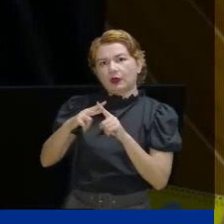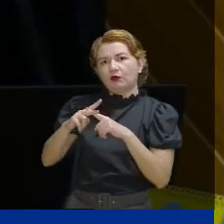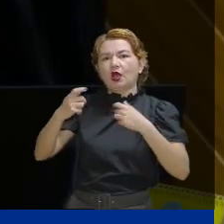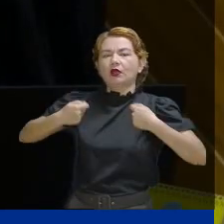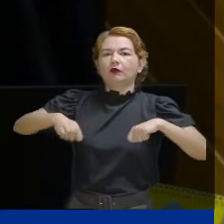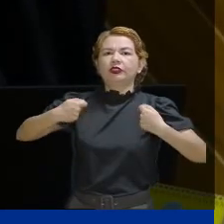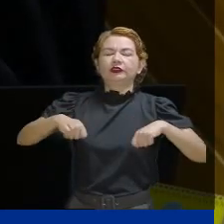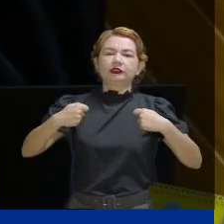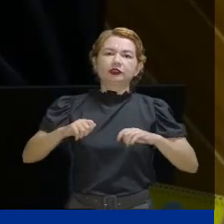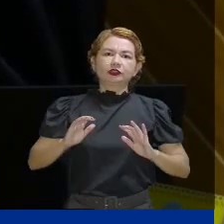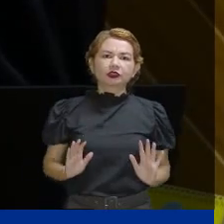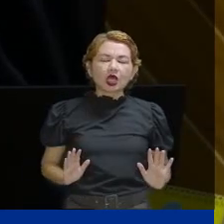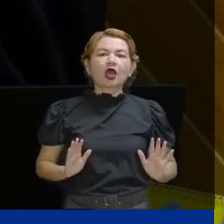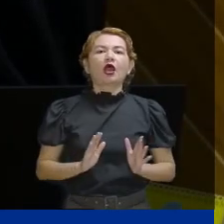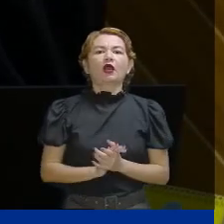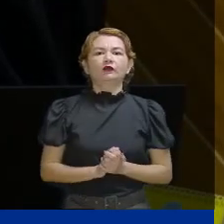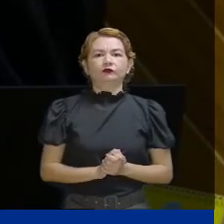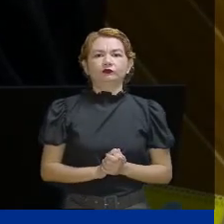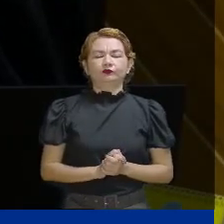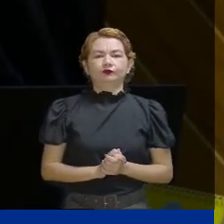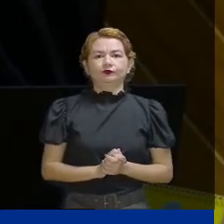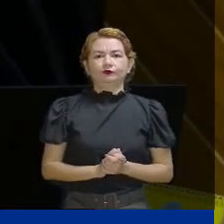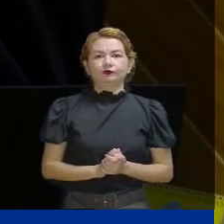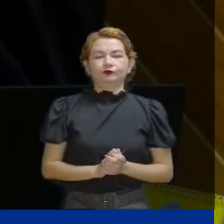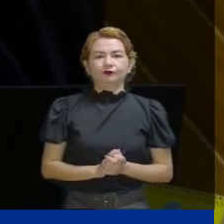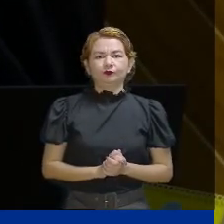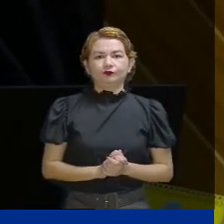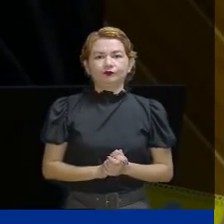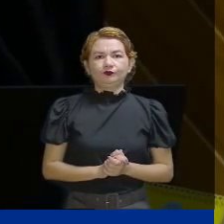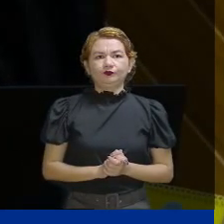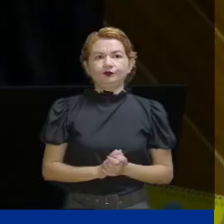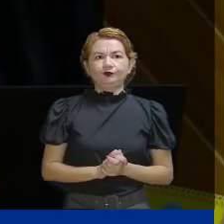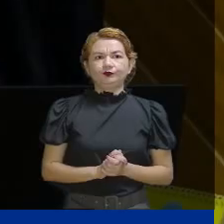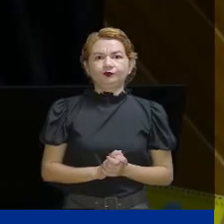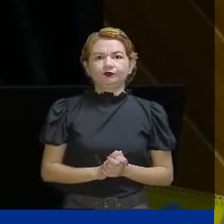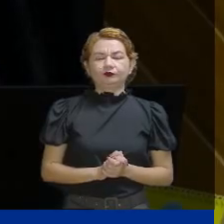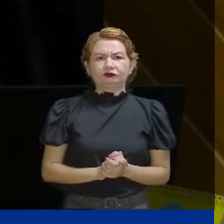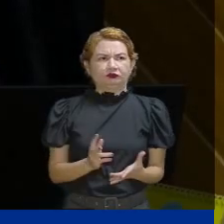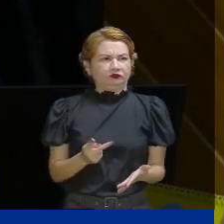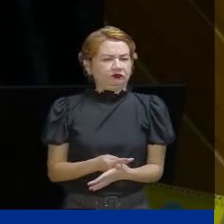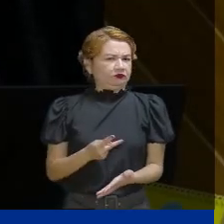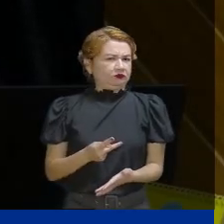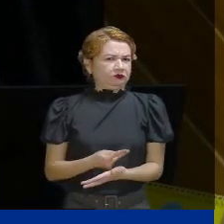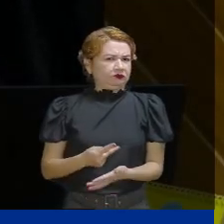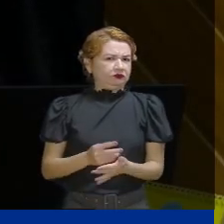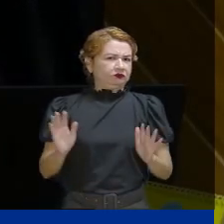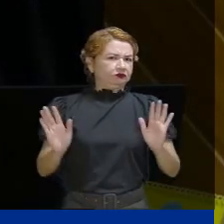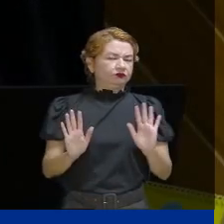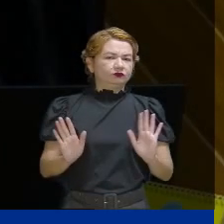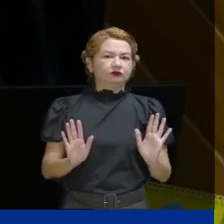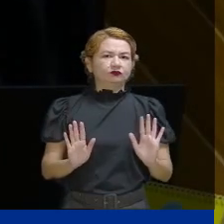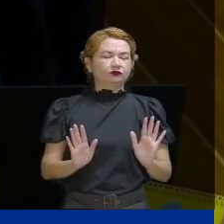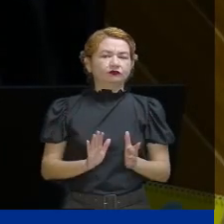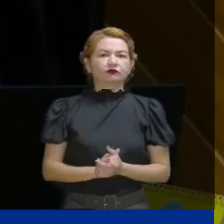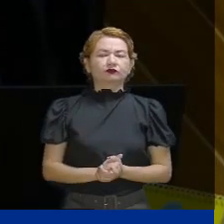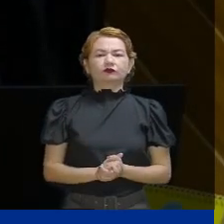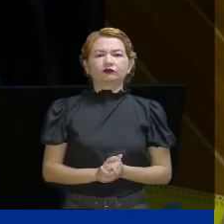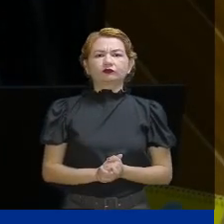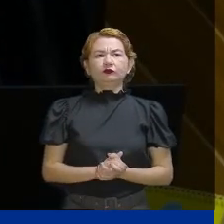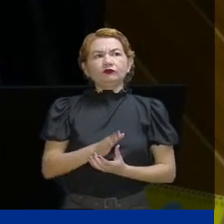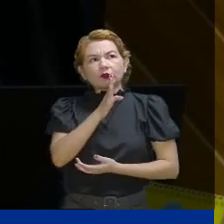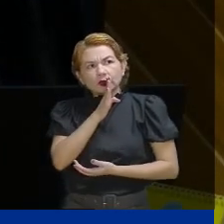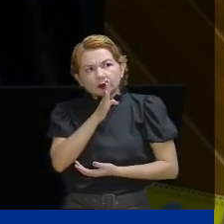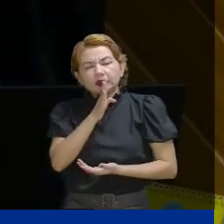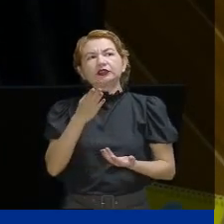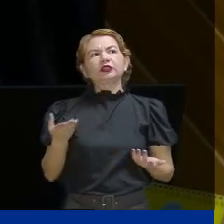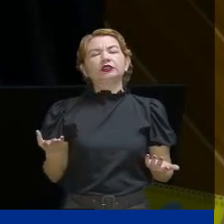se pronunciar, corrigir erro material. É um erro material. Não é uma omissão